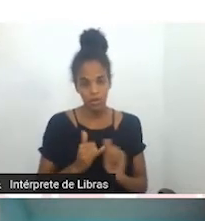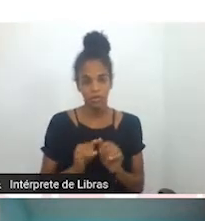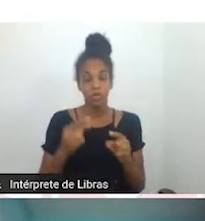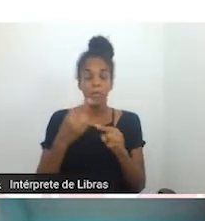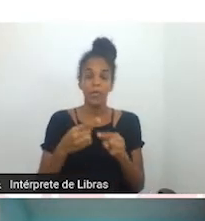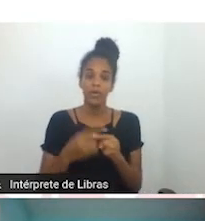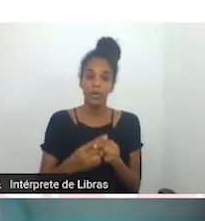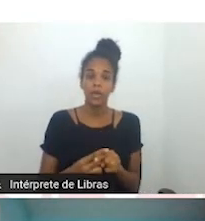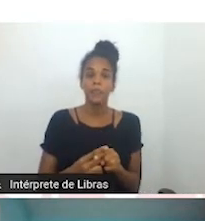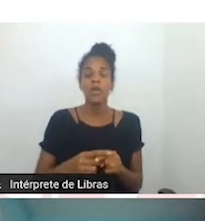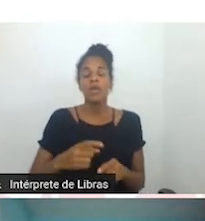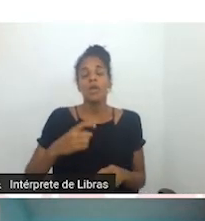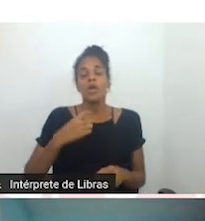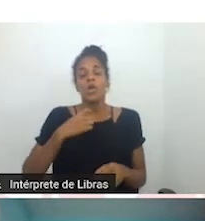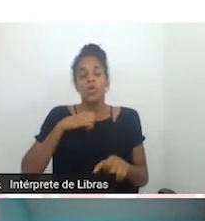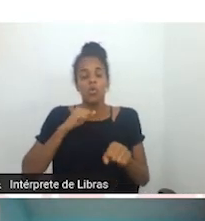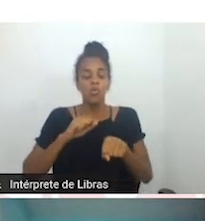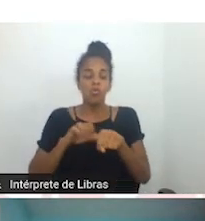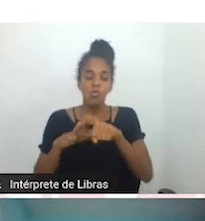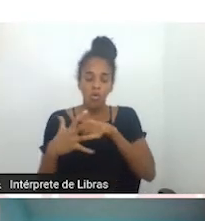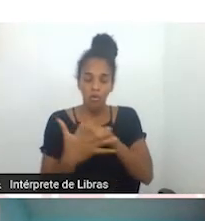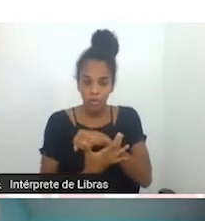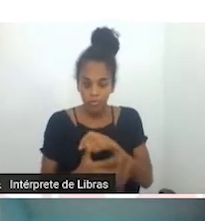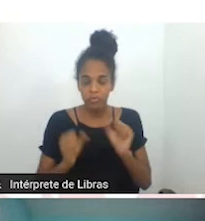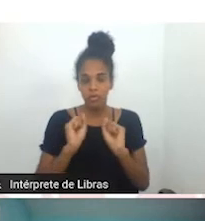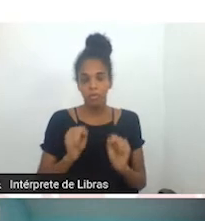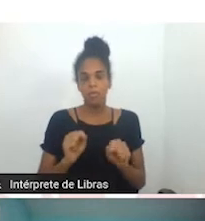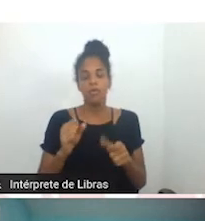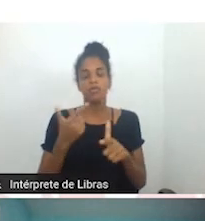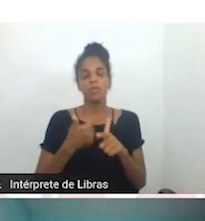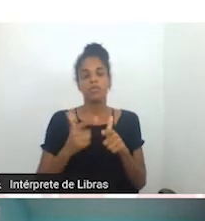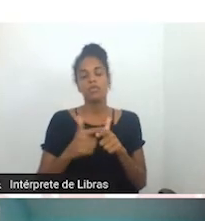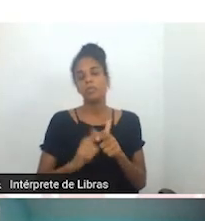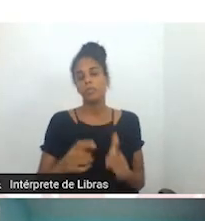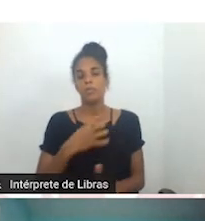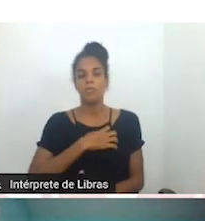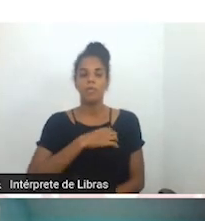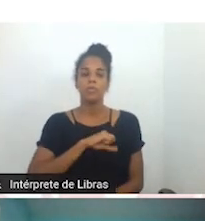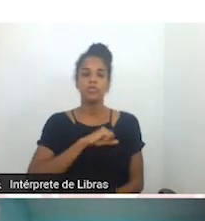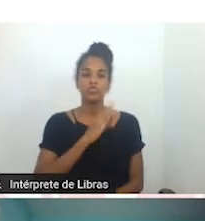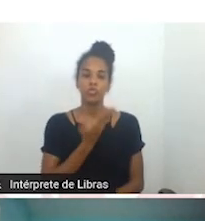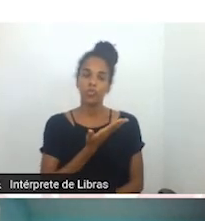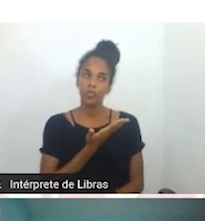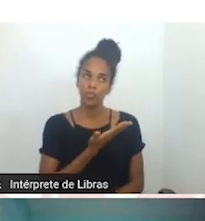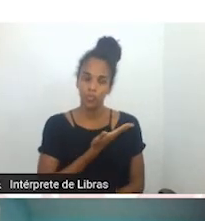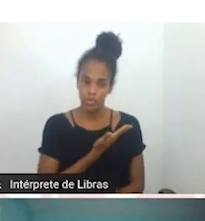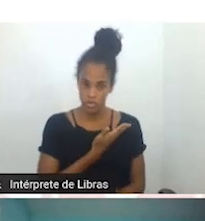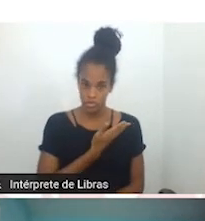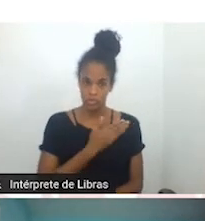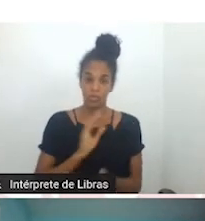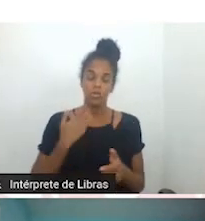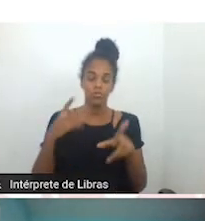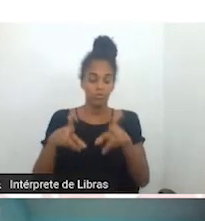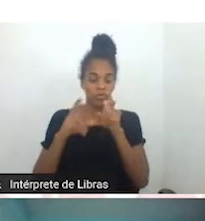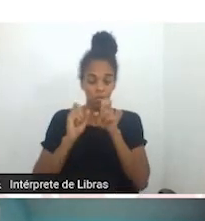miocardite. Então, é bom a gente fazer e até mesmo repetir durante o internamento para a gente fragar uma miocardite antes mesmo que ela venha dar um sinal, um sintoma